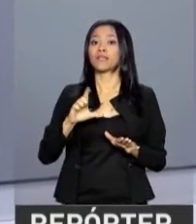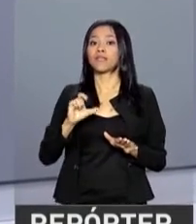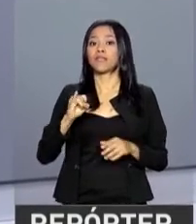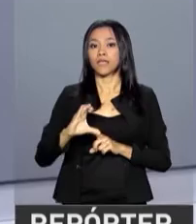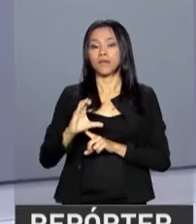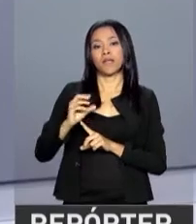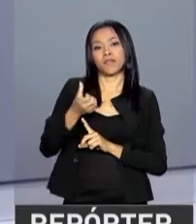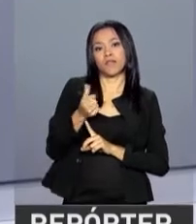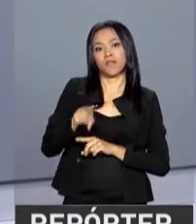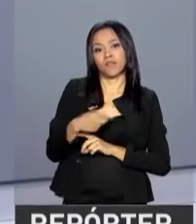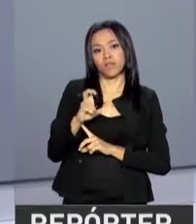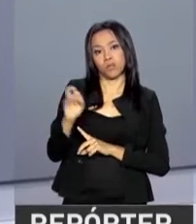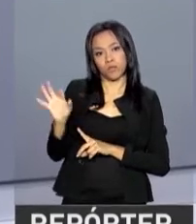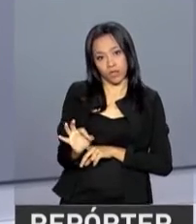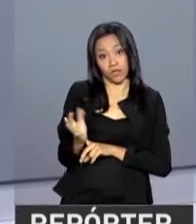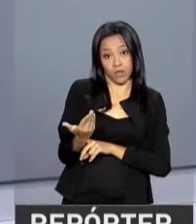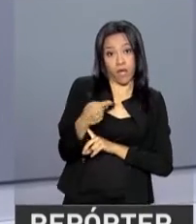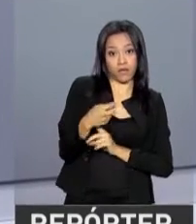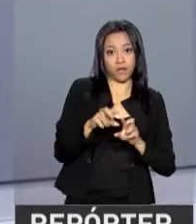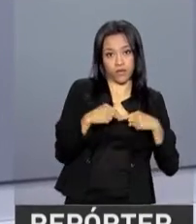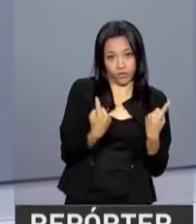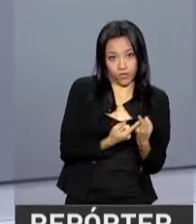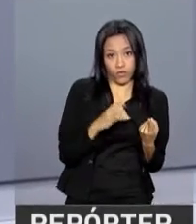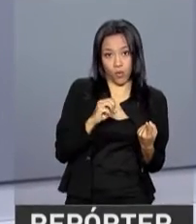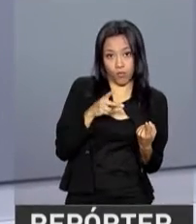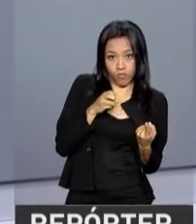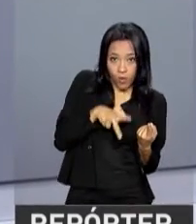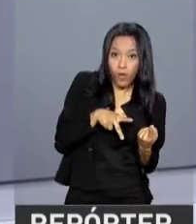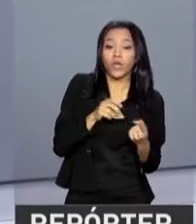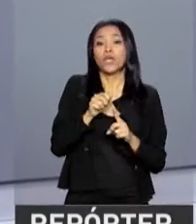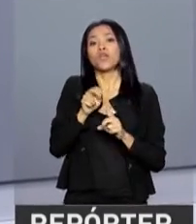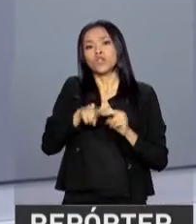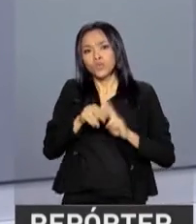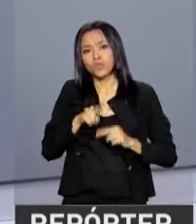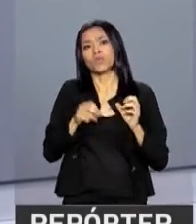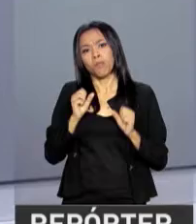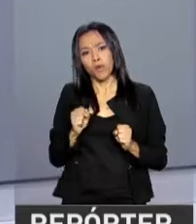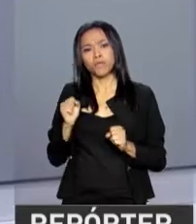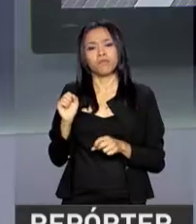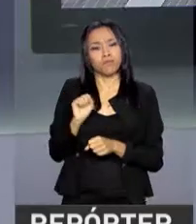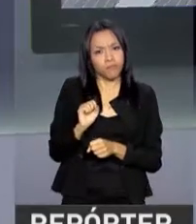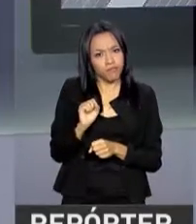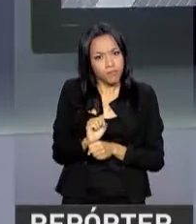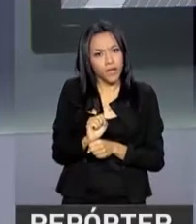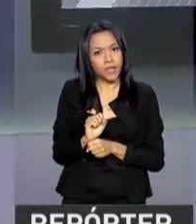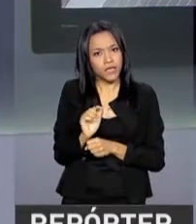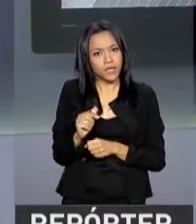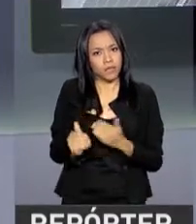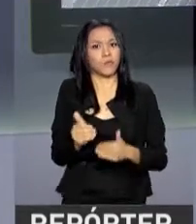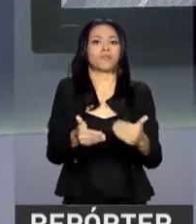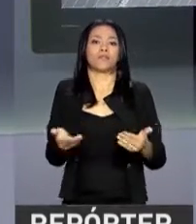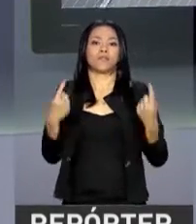meio por cento para reunião do copom em junho o comitê sinaliza que pode interromper esse processo o